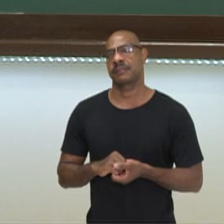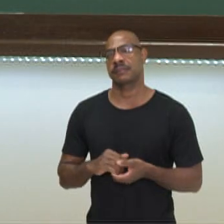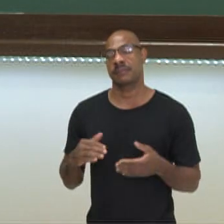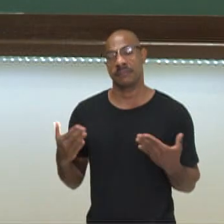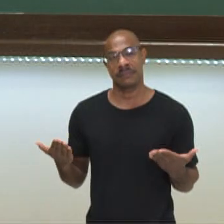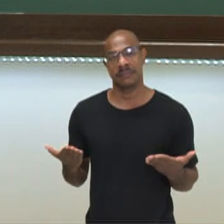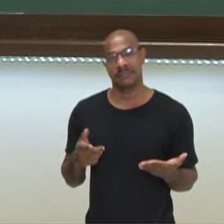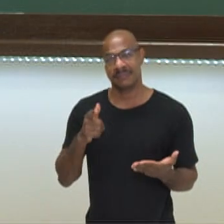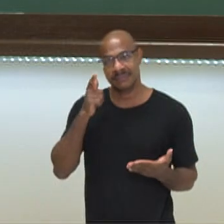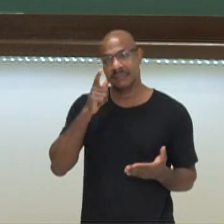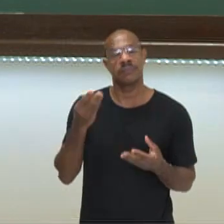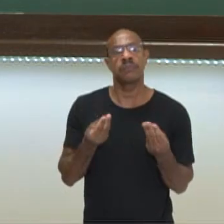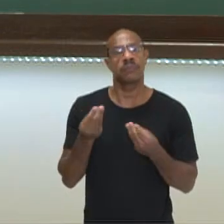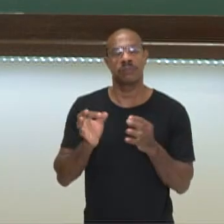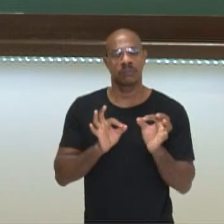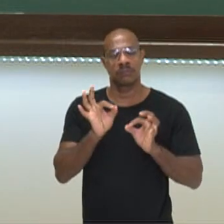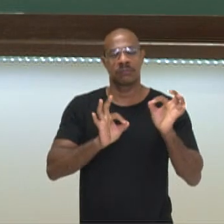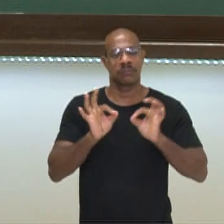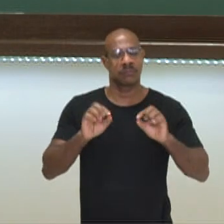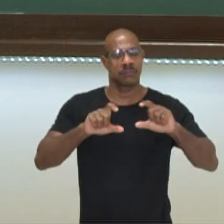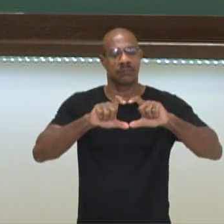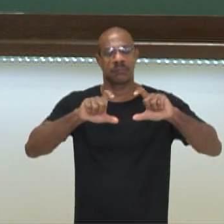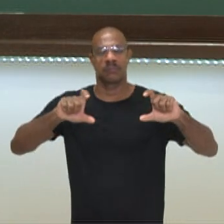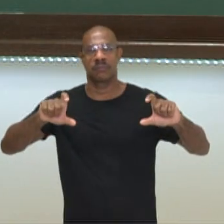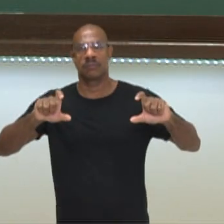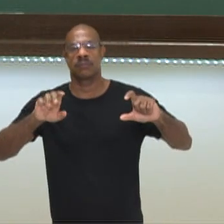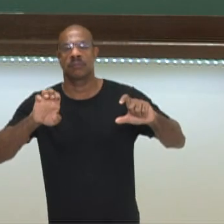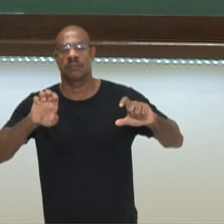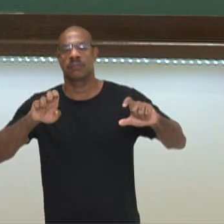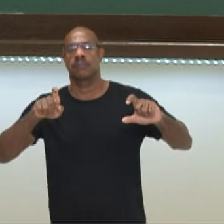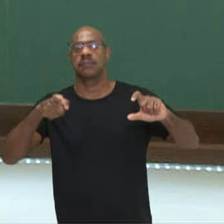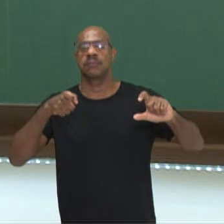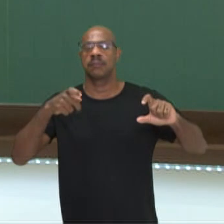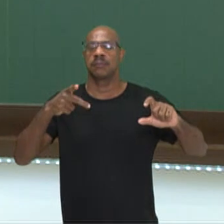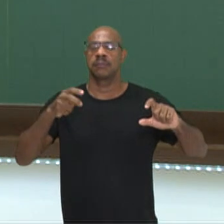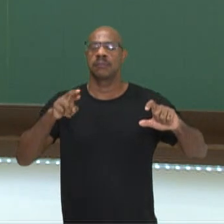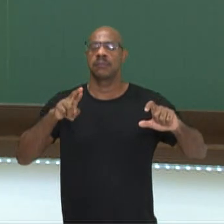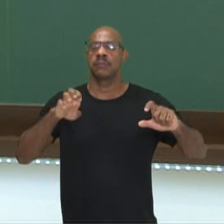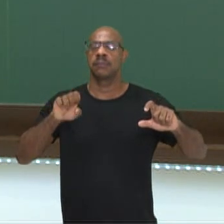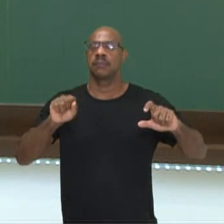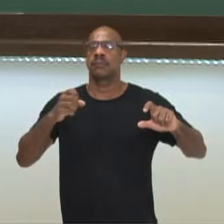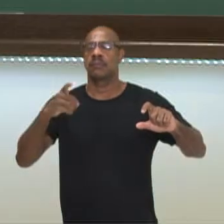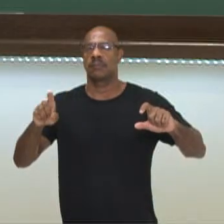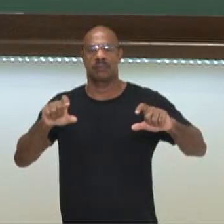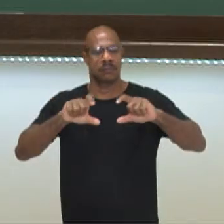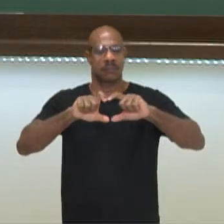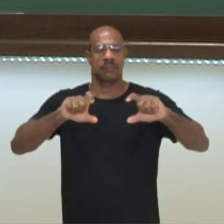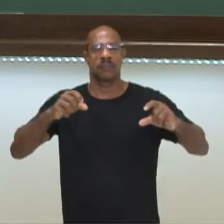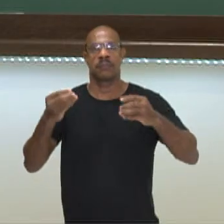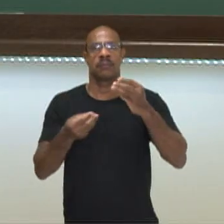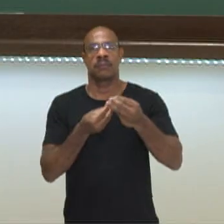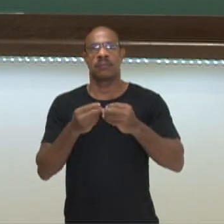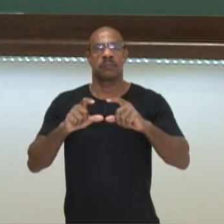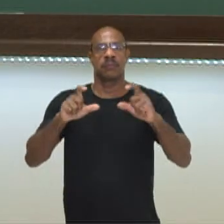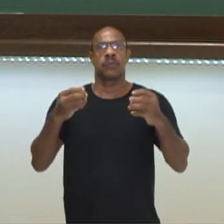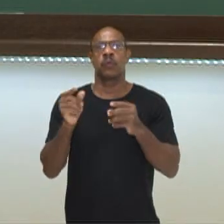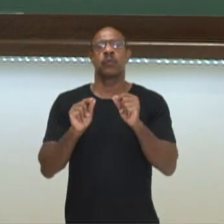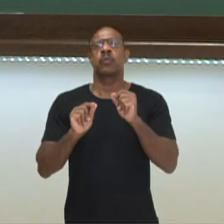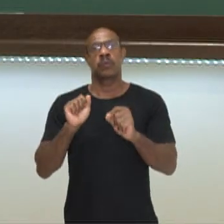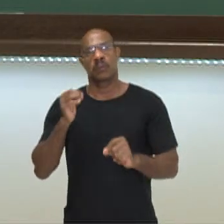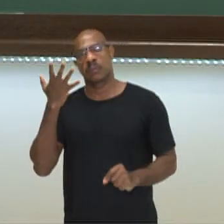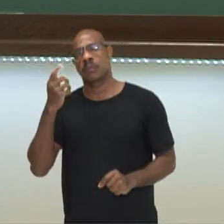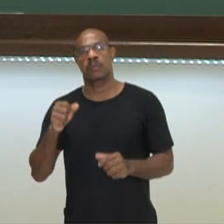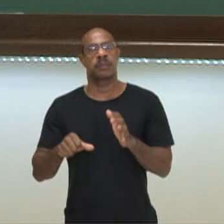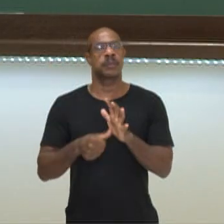E aí, como é que a gente pode montar uma expressão numérica que representa essa situação e ainda pensar o que que aconteceu